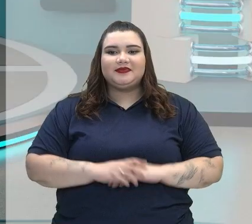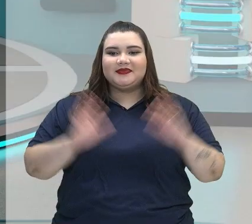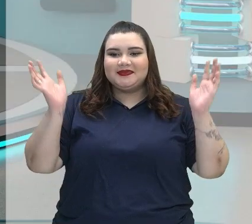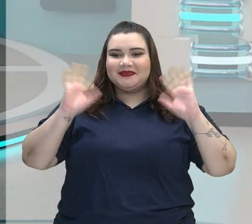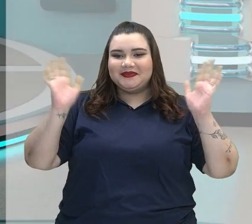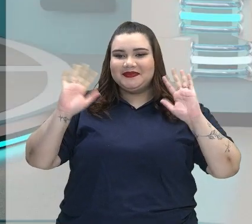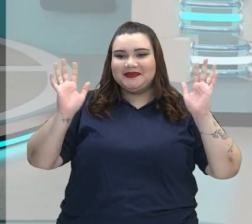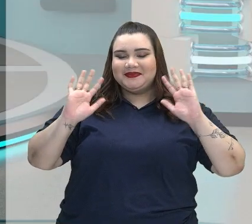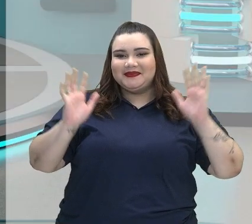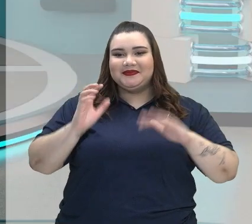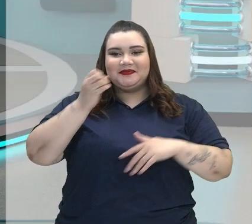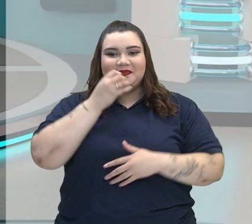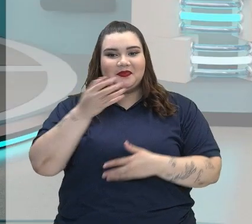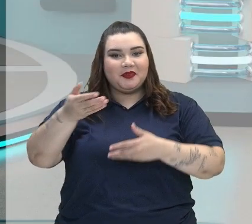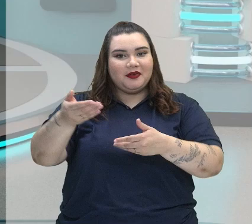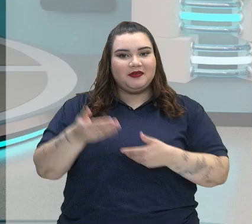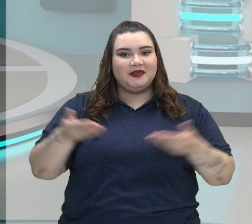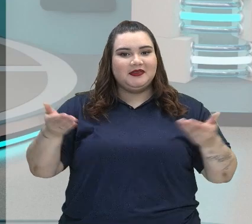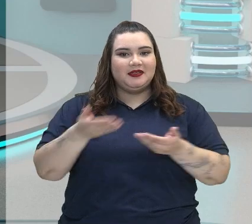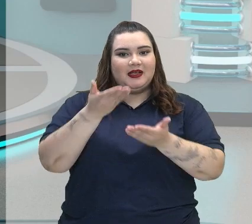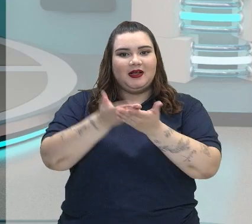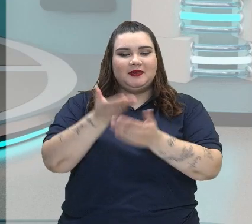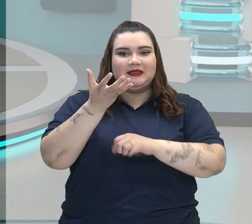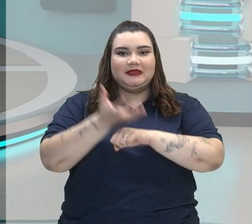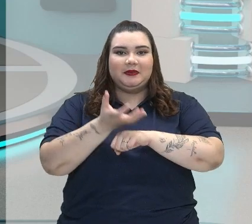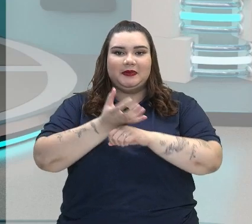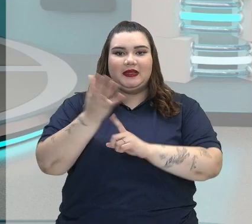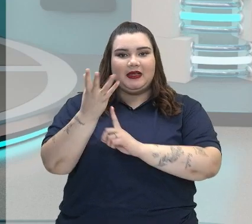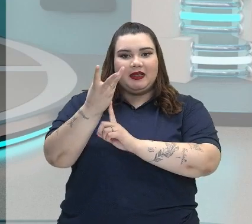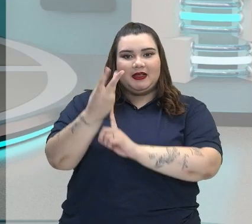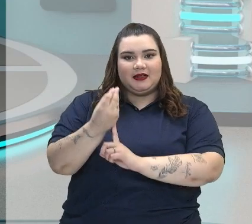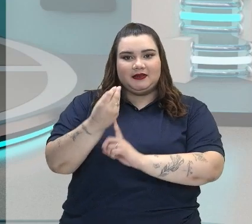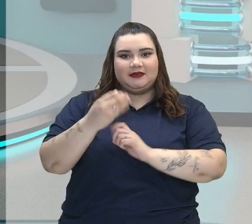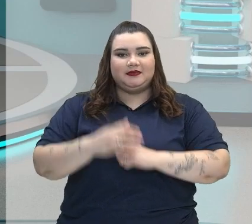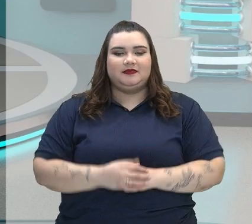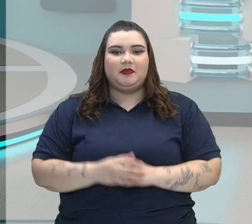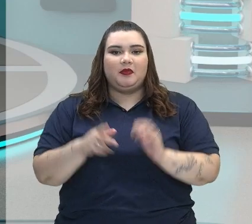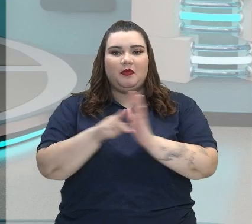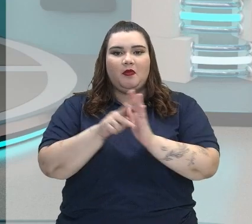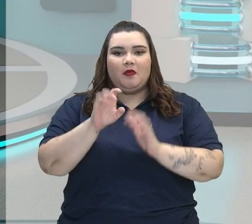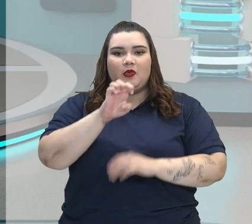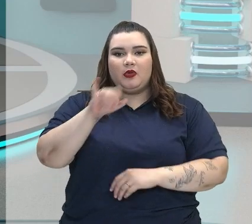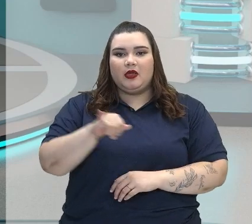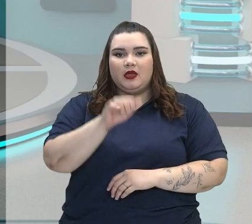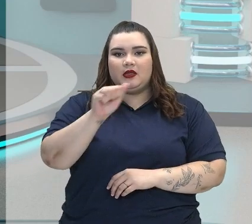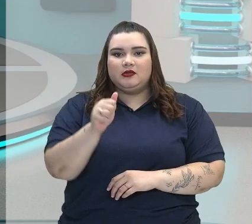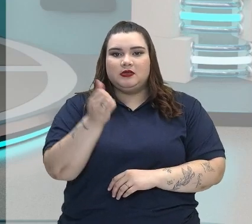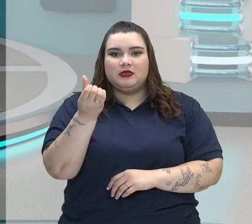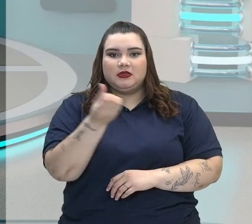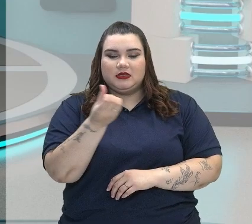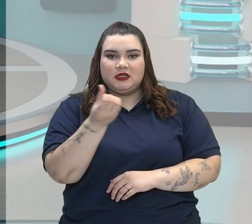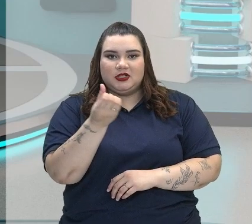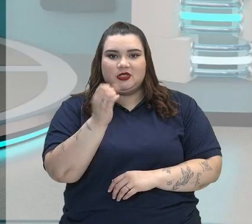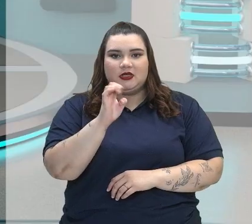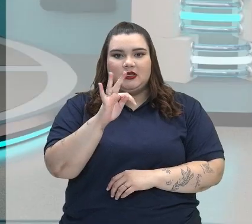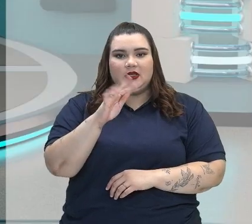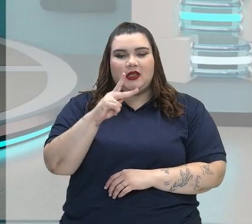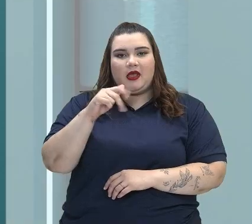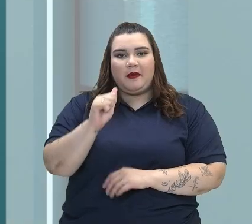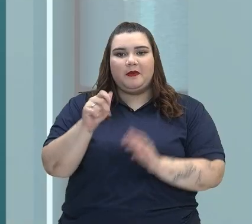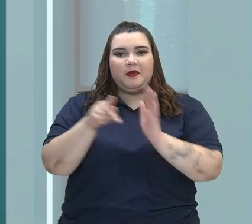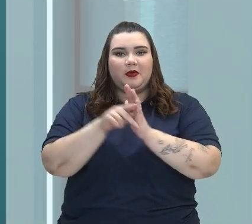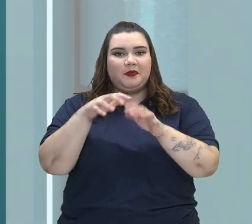Olá, sejam todos bem-vindos para mais uma aula de arte, da sexta etapa do ensino presencial mediado com